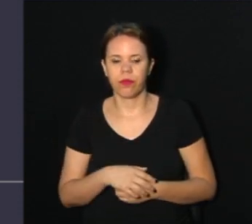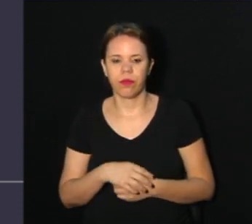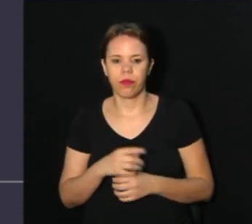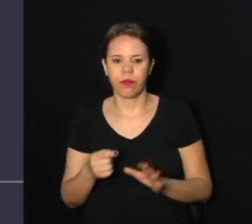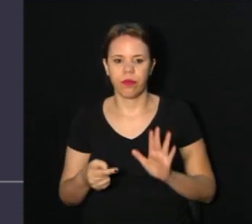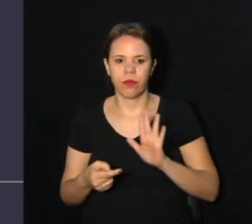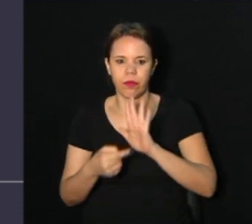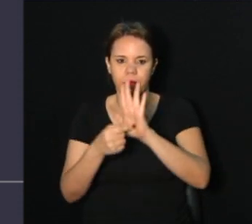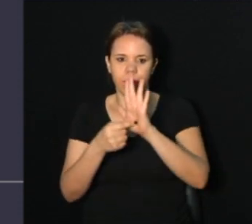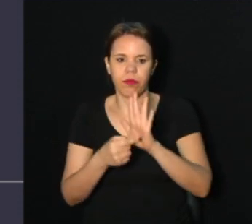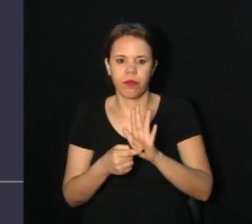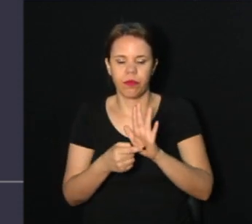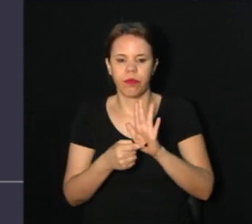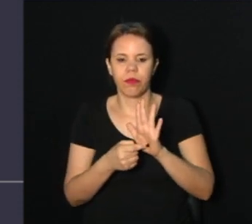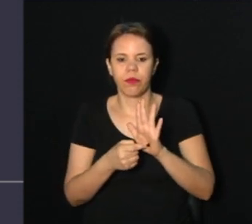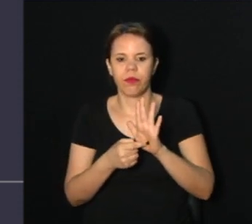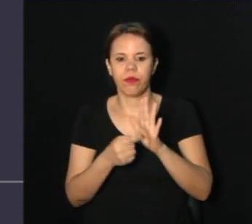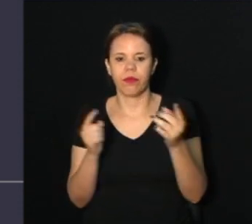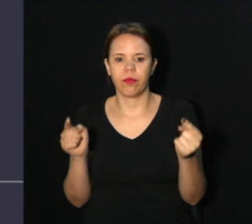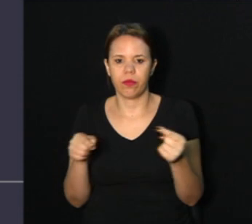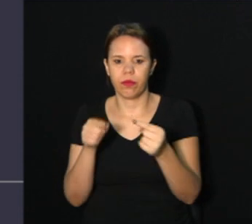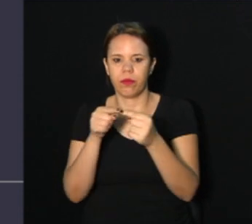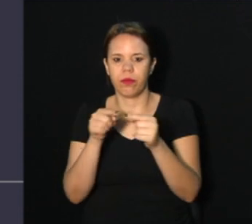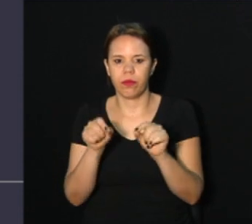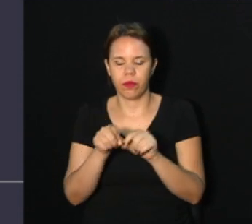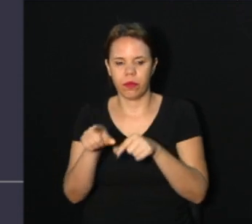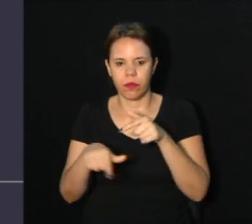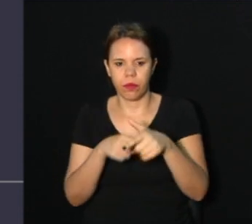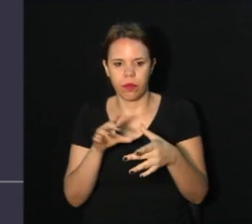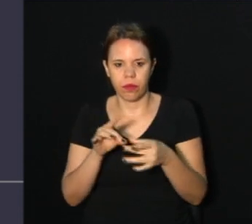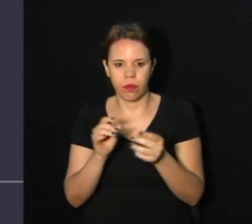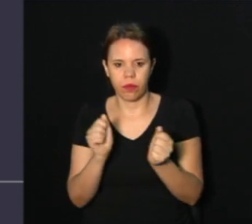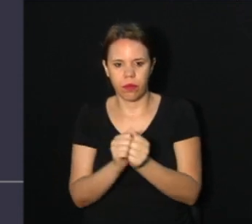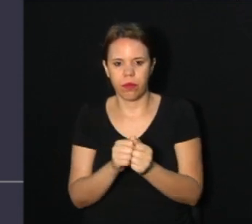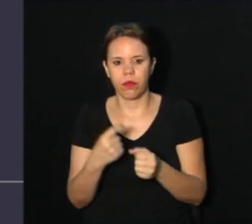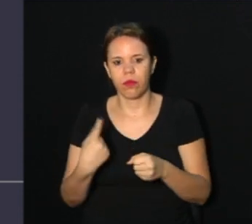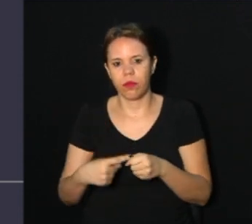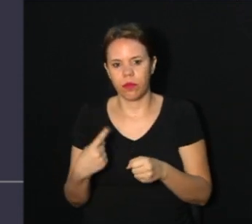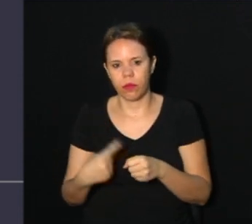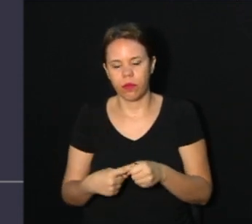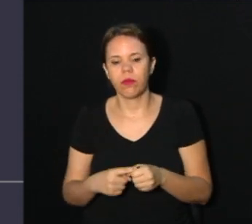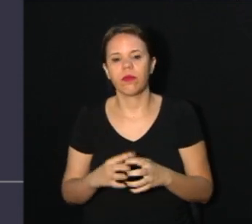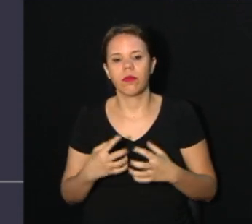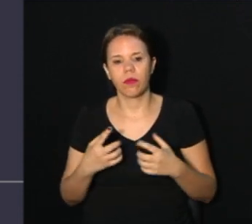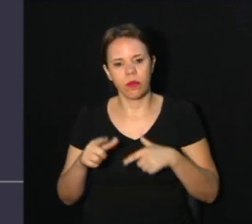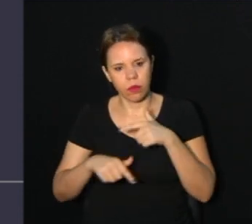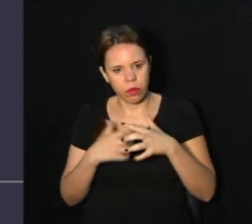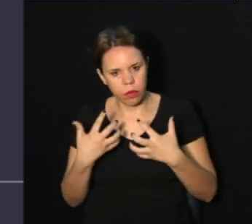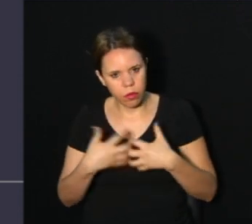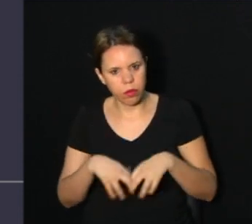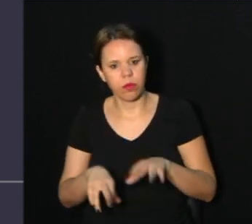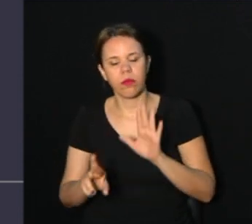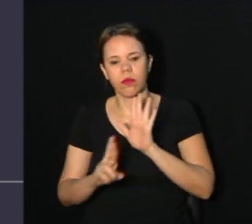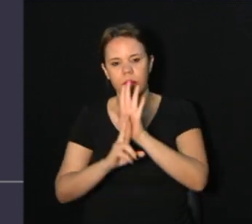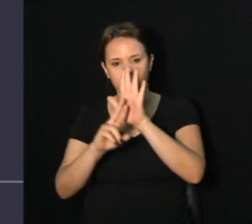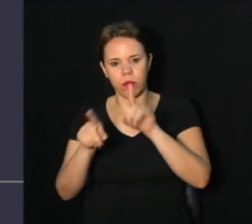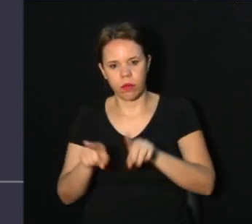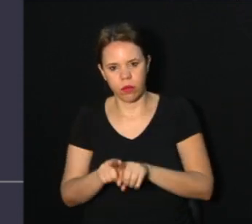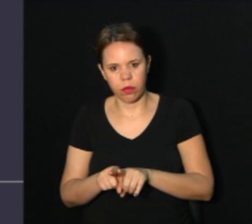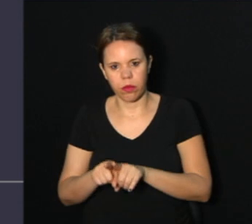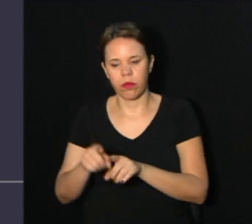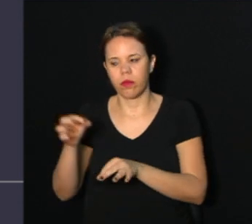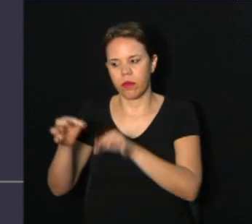com relação à Procuradoria-Geral do município, as funções institucionais, né, representar judicial e